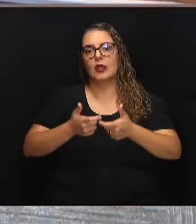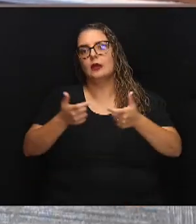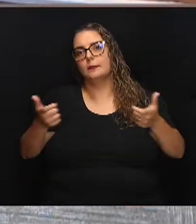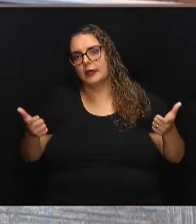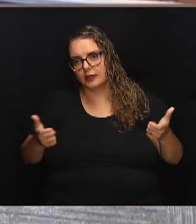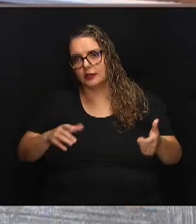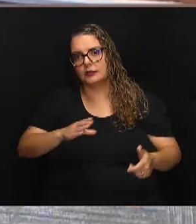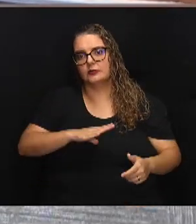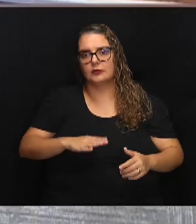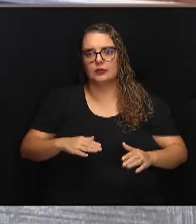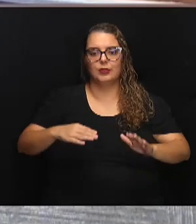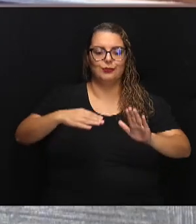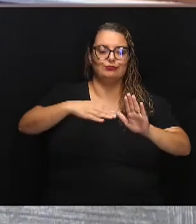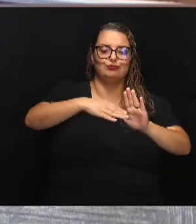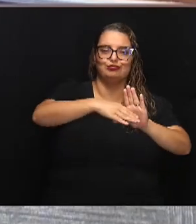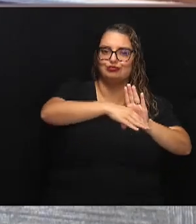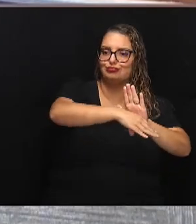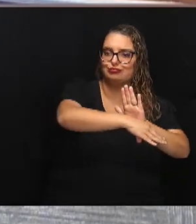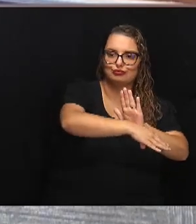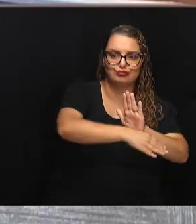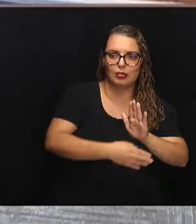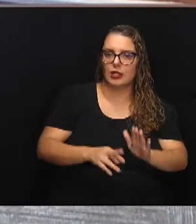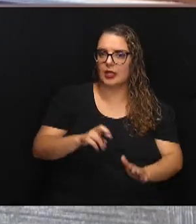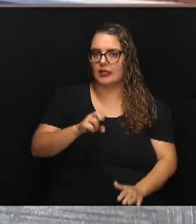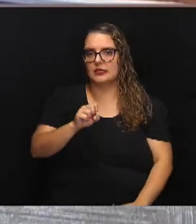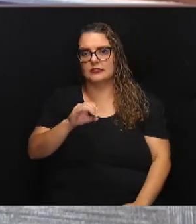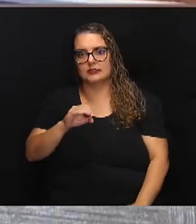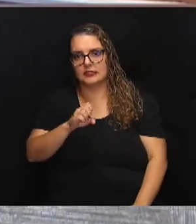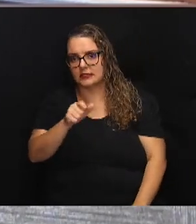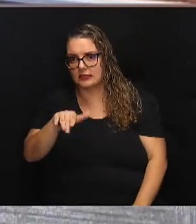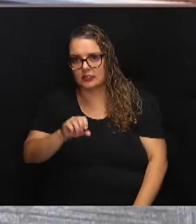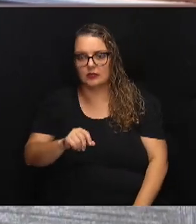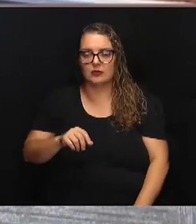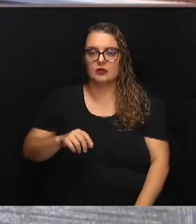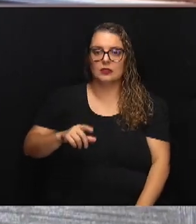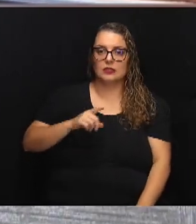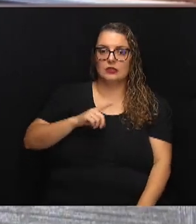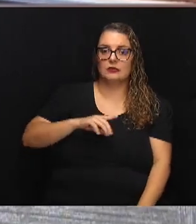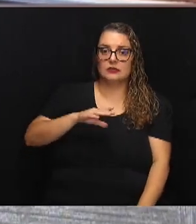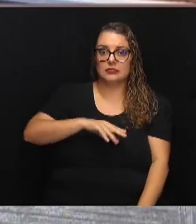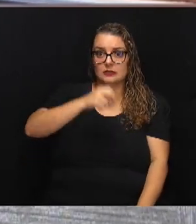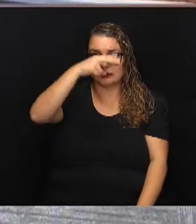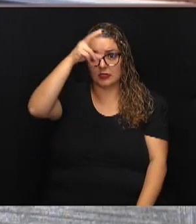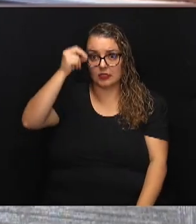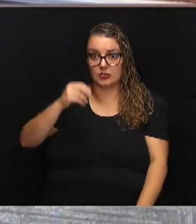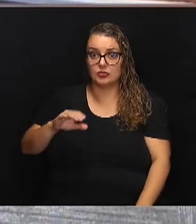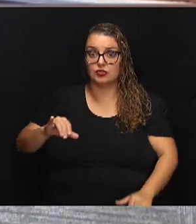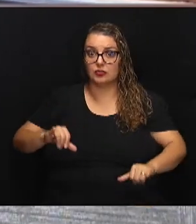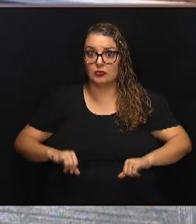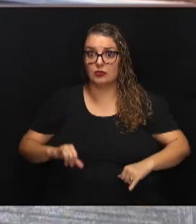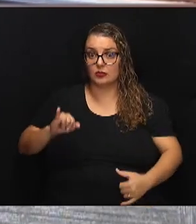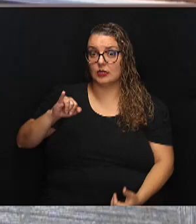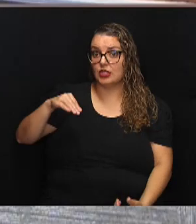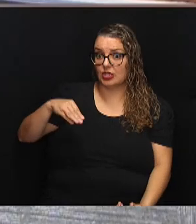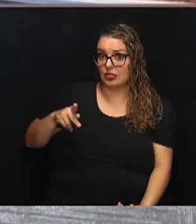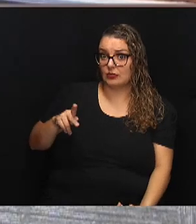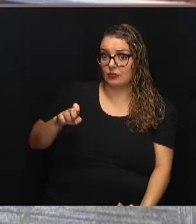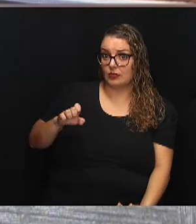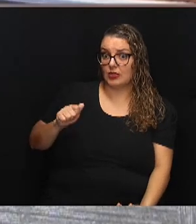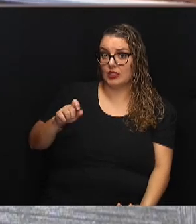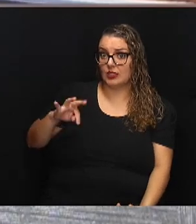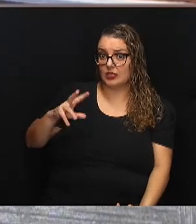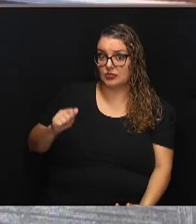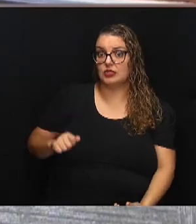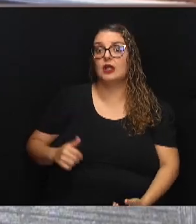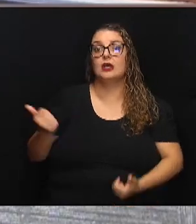aqui, com recessão, às vezes o prefeito, teve cidades que o prefeito sofreu impeachment, aí assumiu o vice também